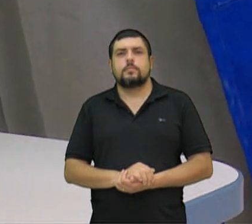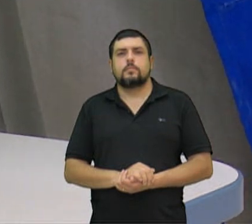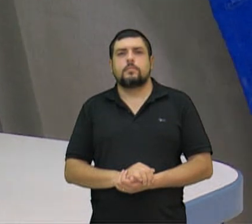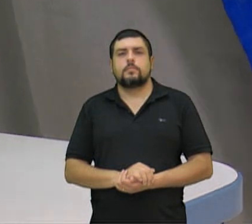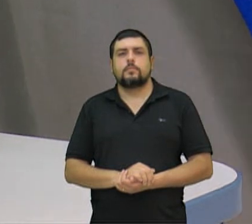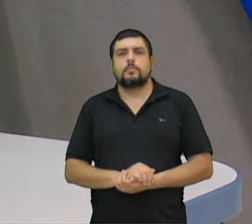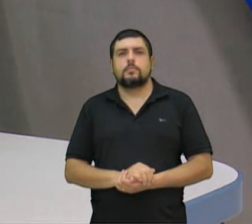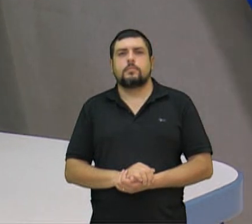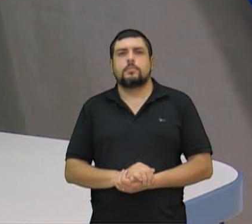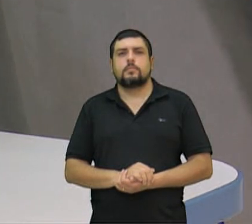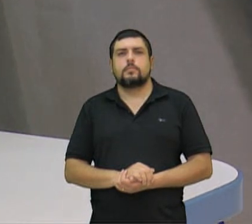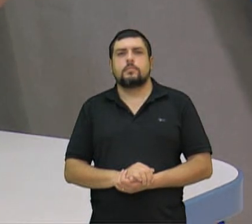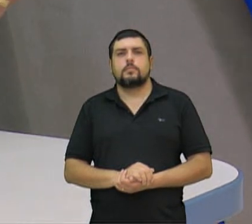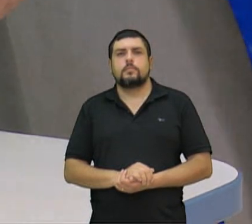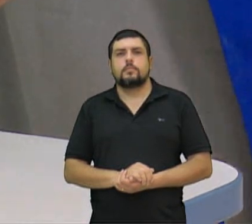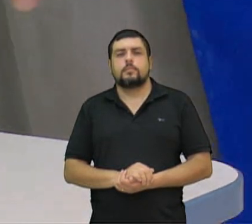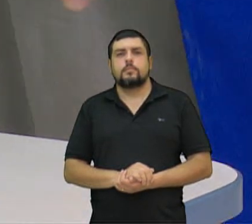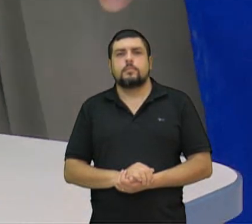7,